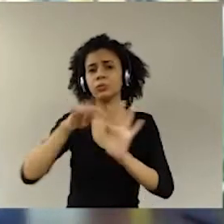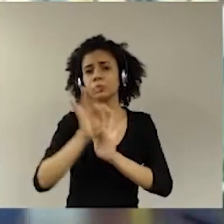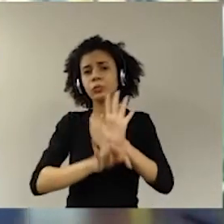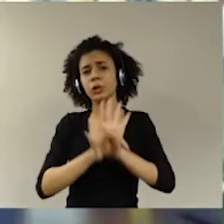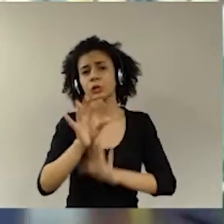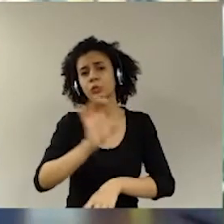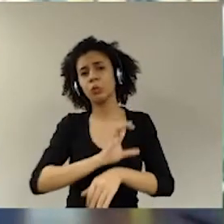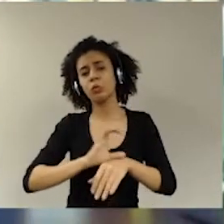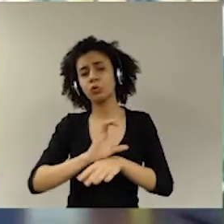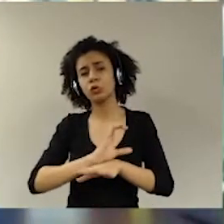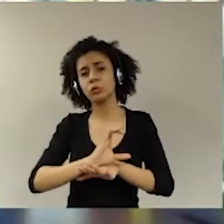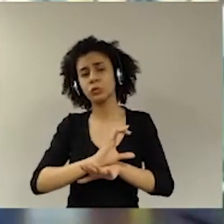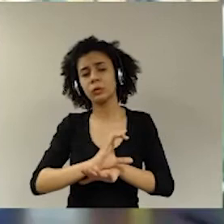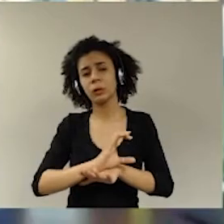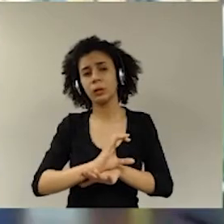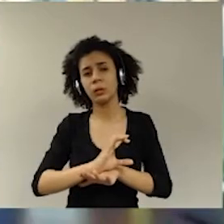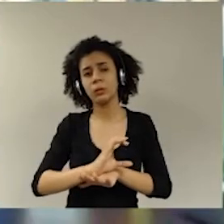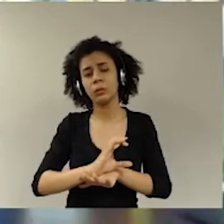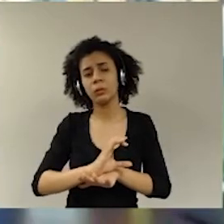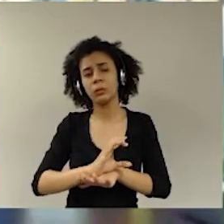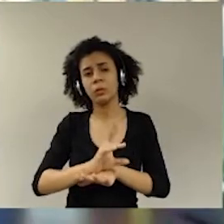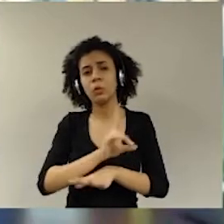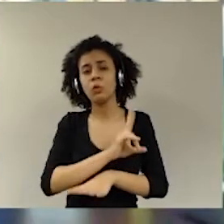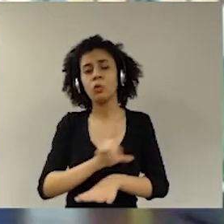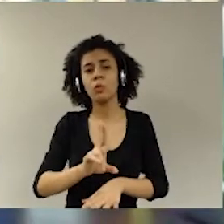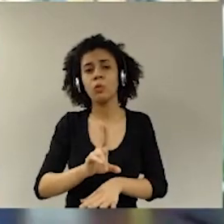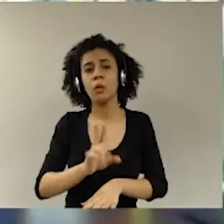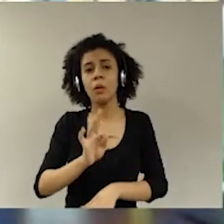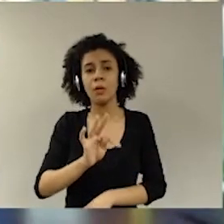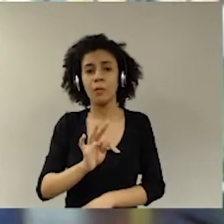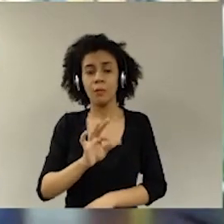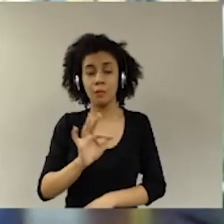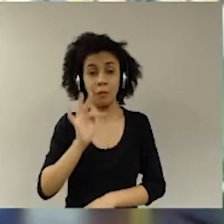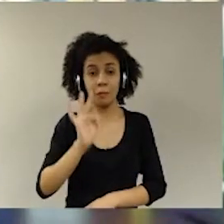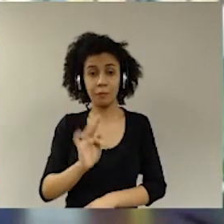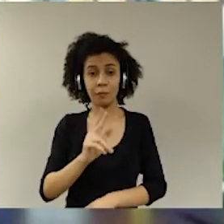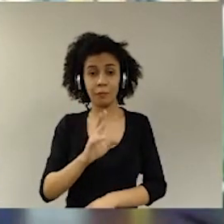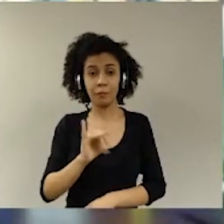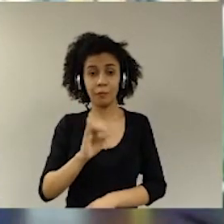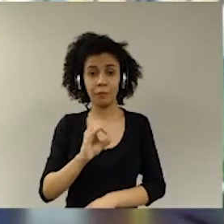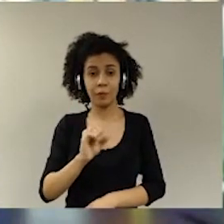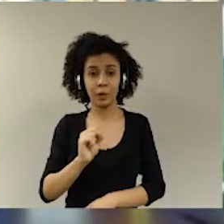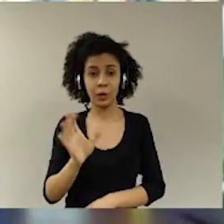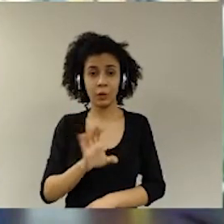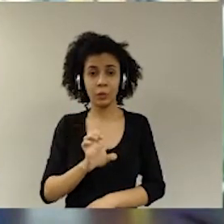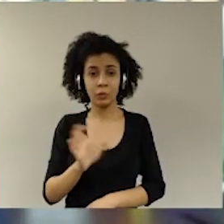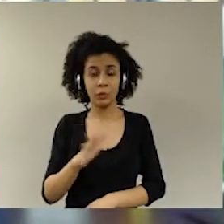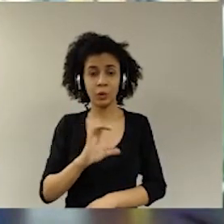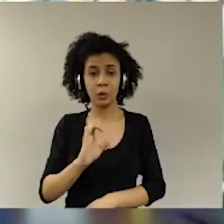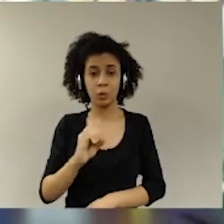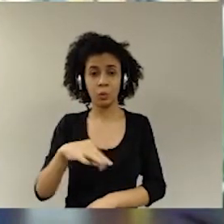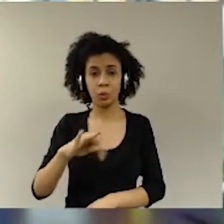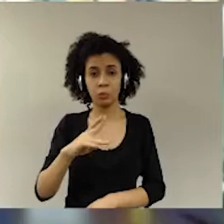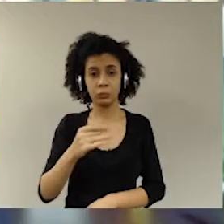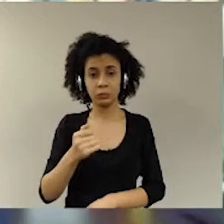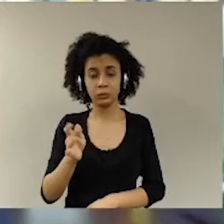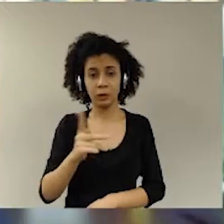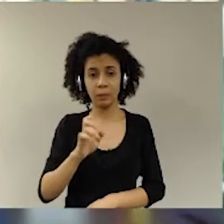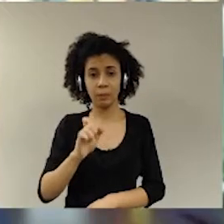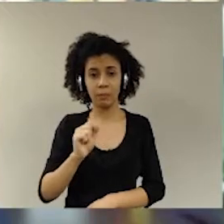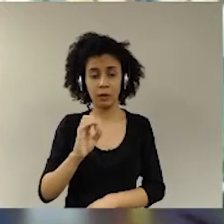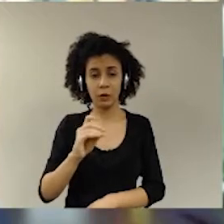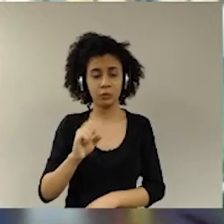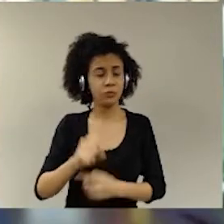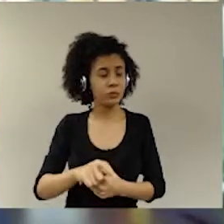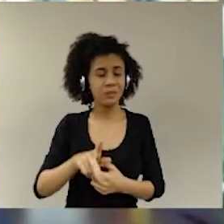de contenção, os chamados freios e contrapesos, constantes no nosso texto constitucional,